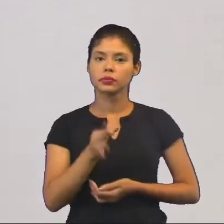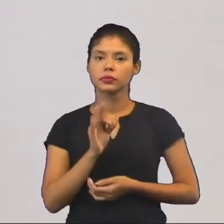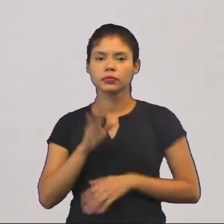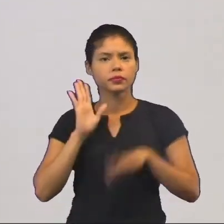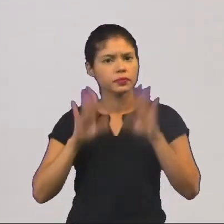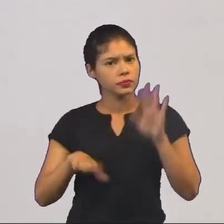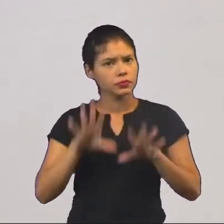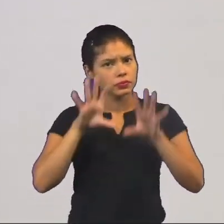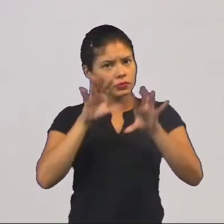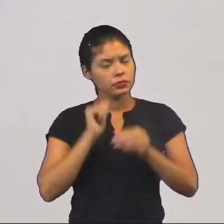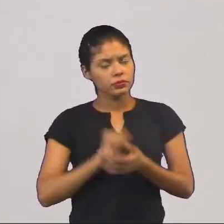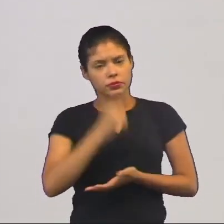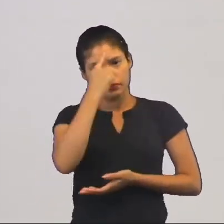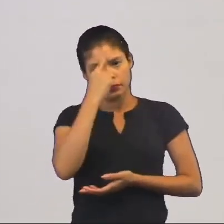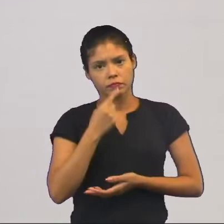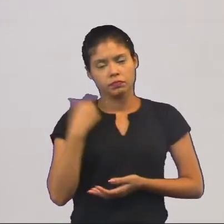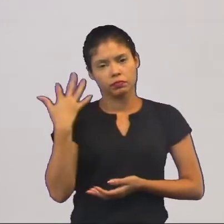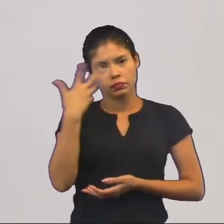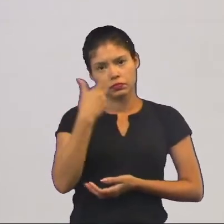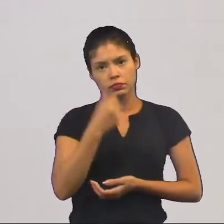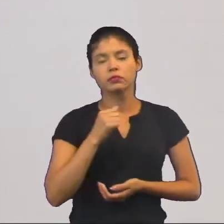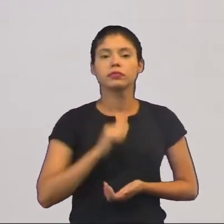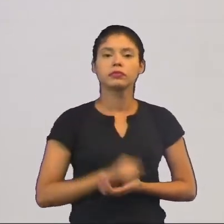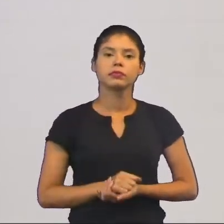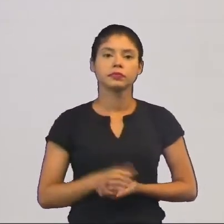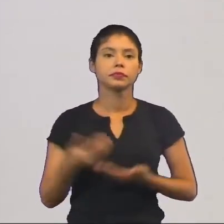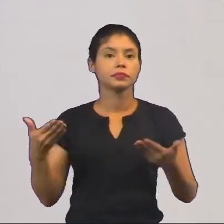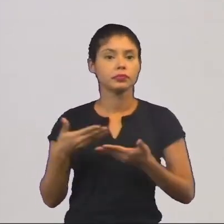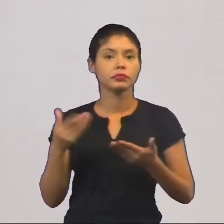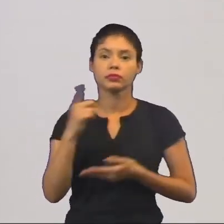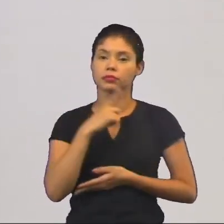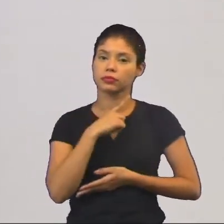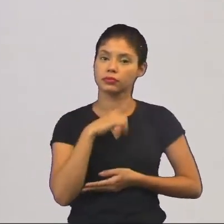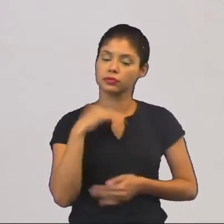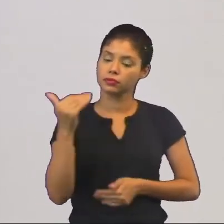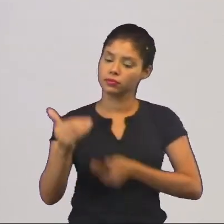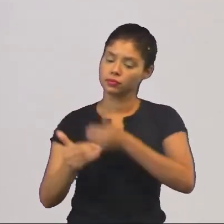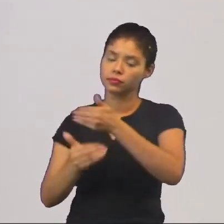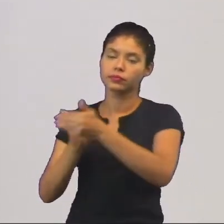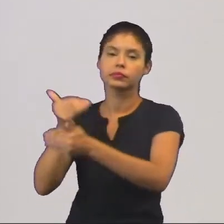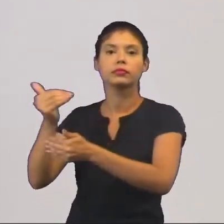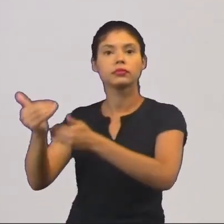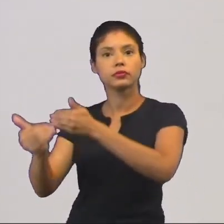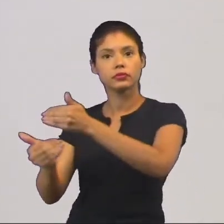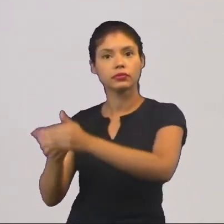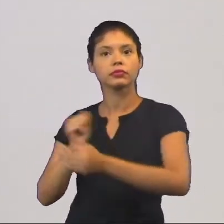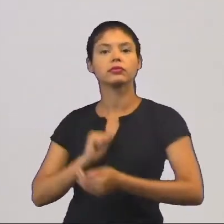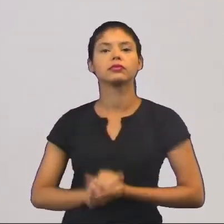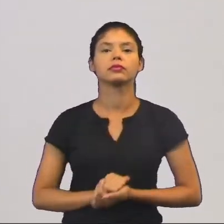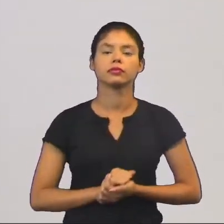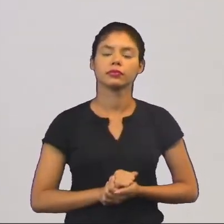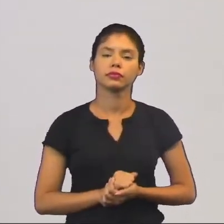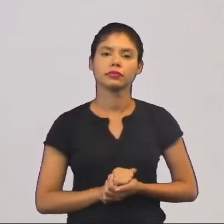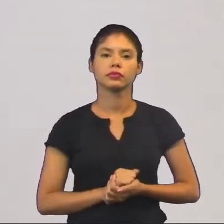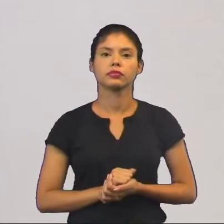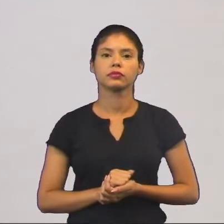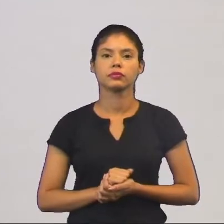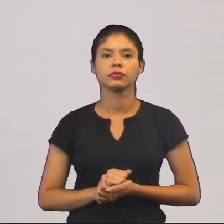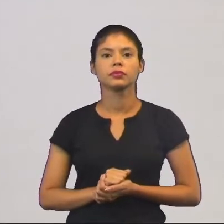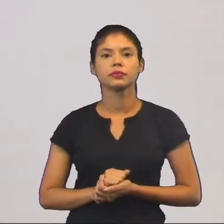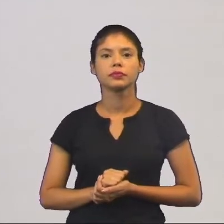nem sempre foi assim, tudo belo, tudo moderno. Houve o quê? Transformações, modificações com